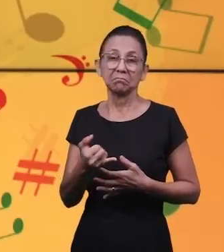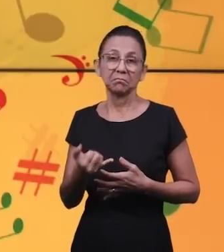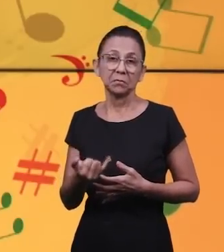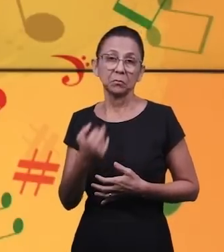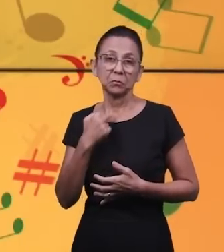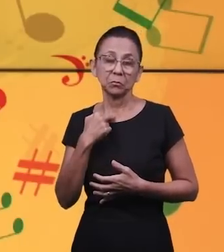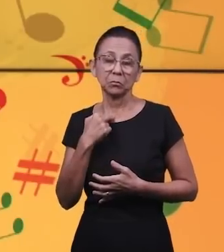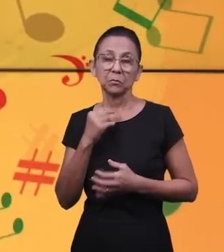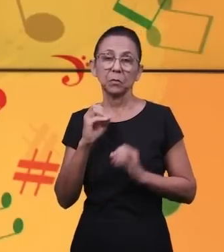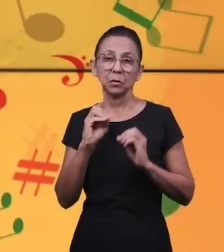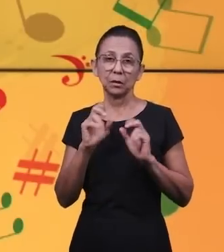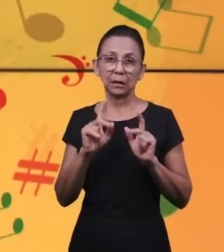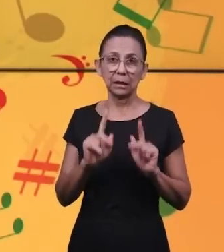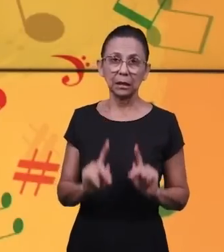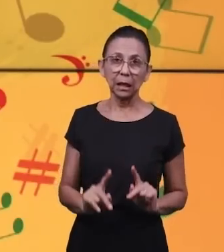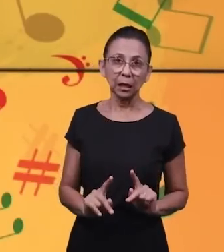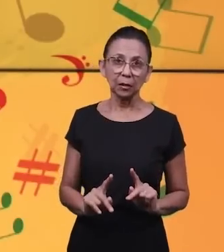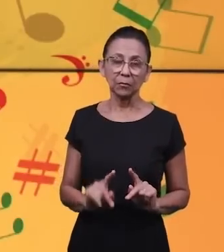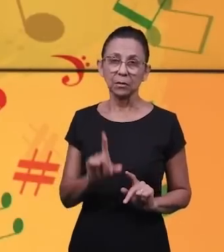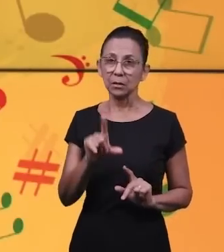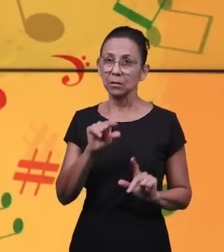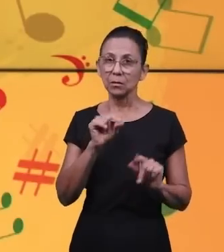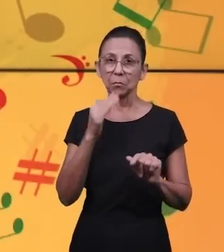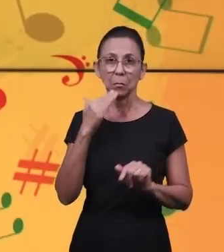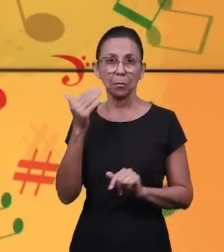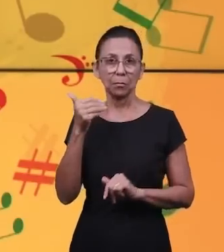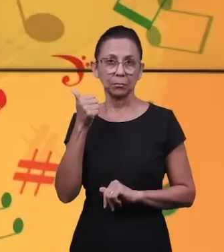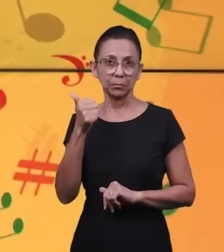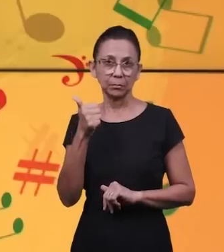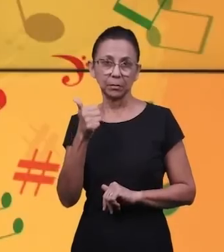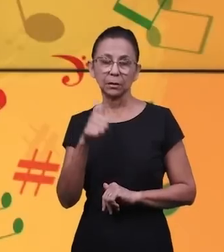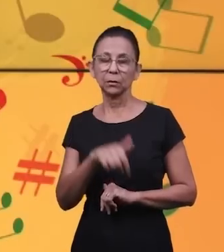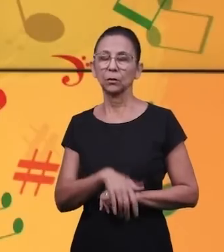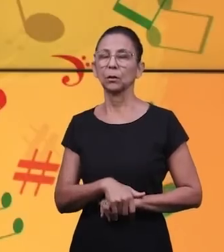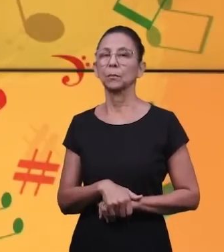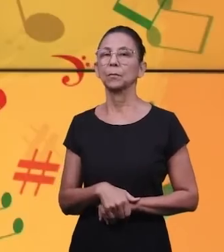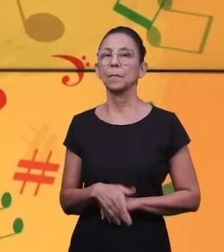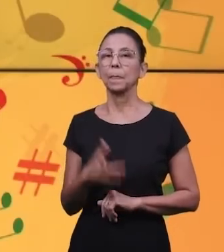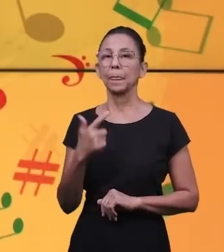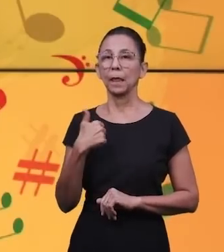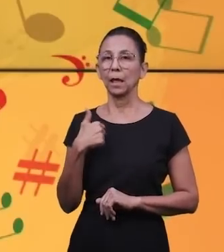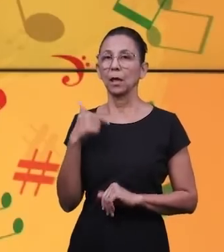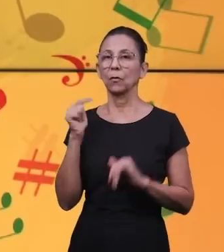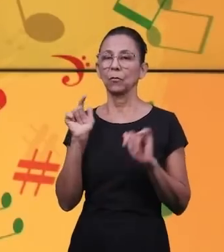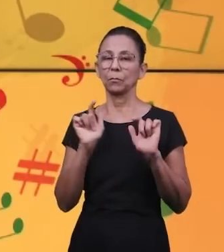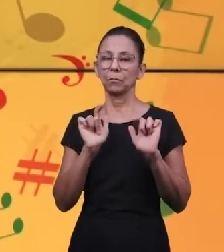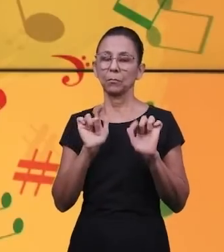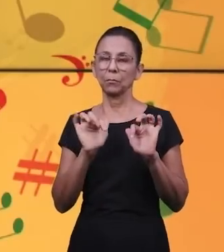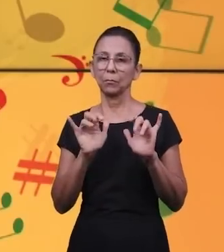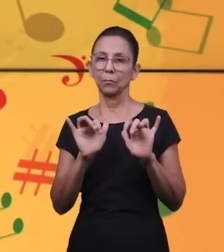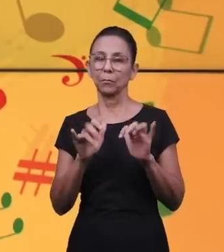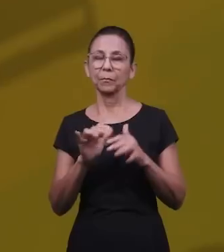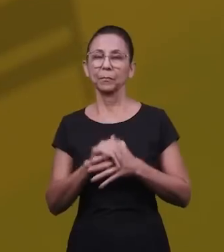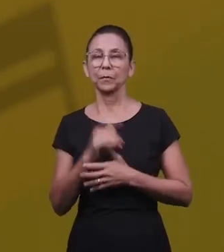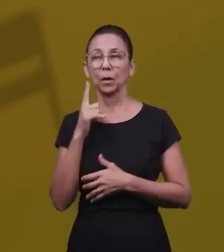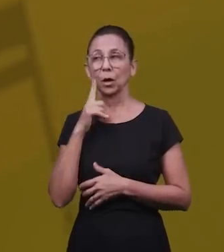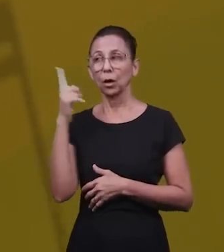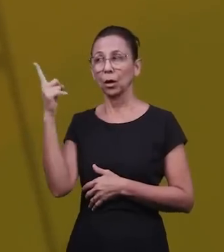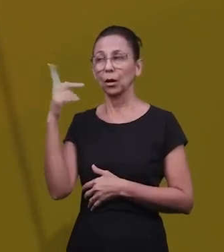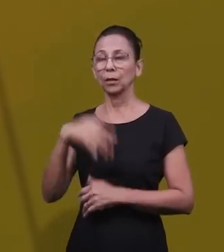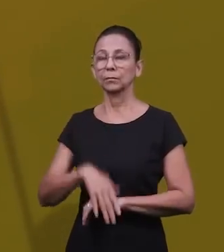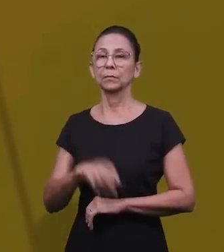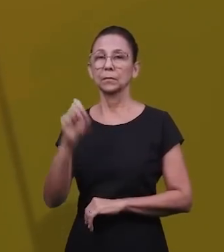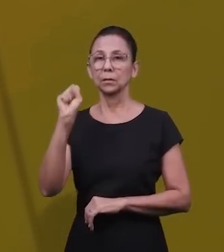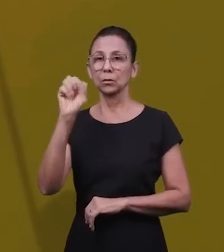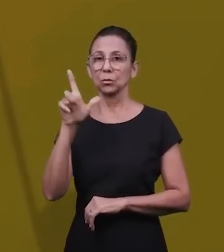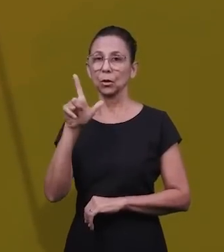estiver tocando, tudo bem. Será o que for melhor para vocês. Mas eu vou posicionar aqui o meu segundo